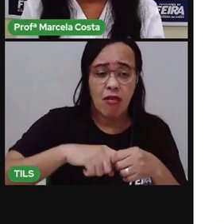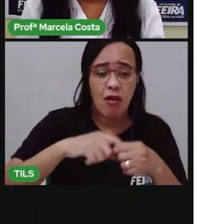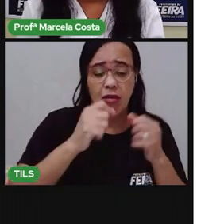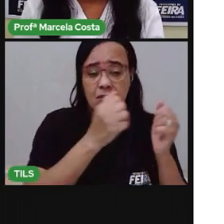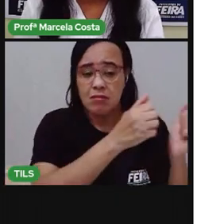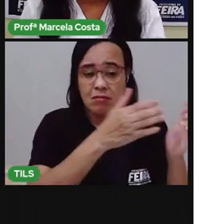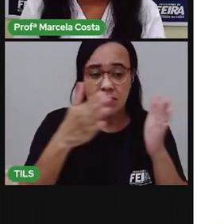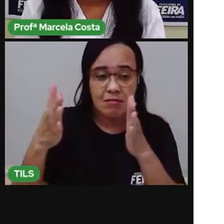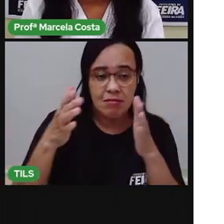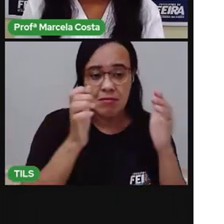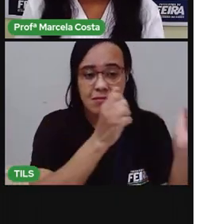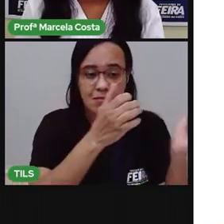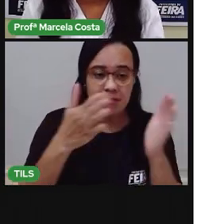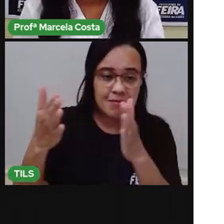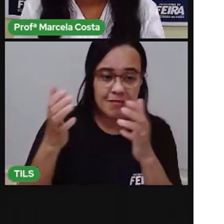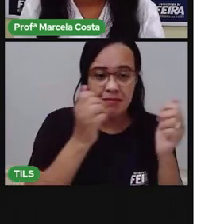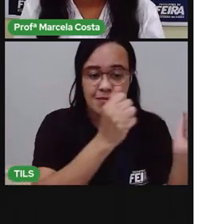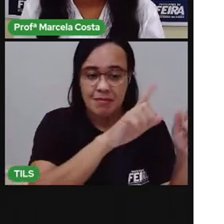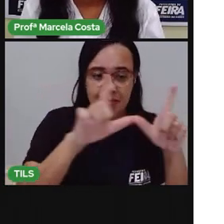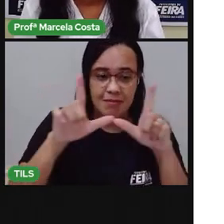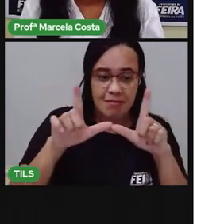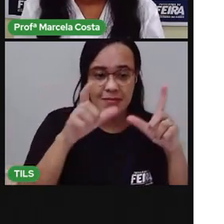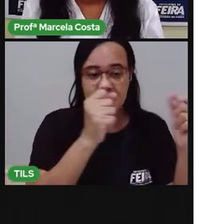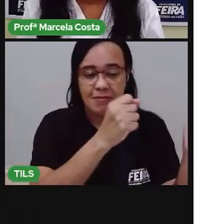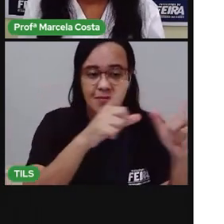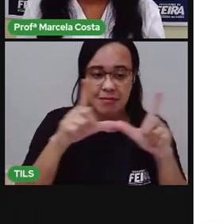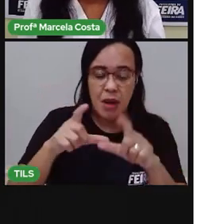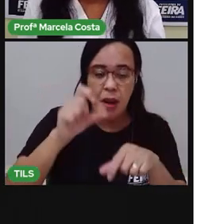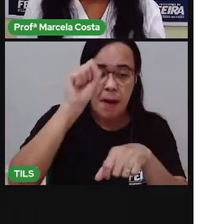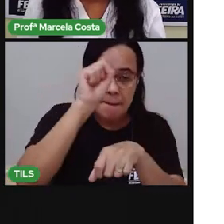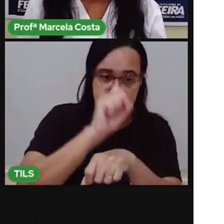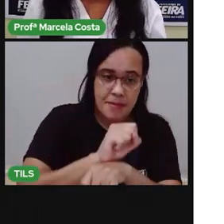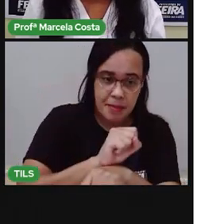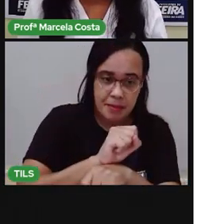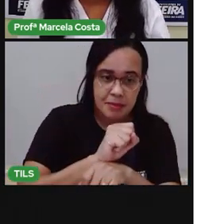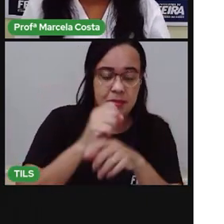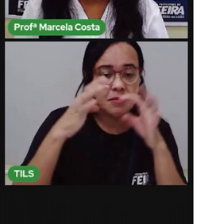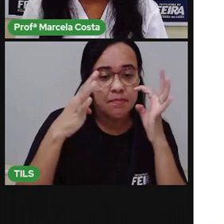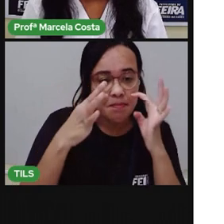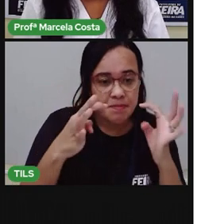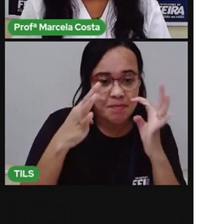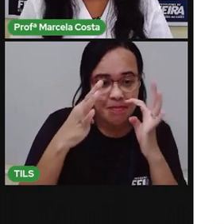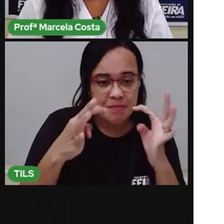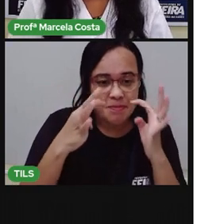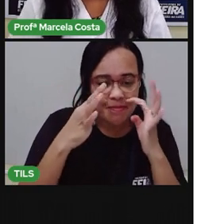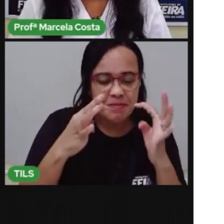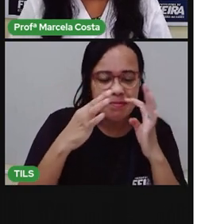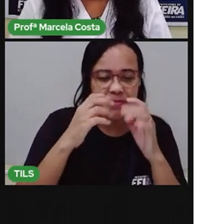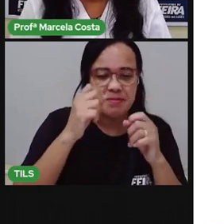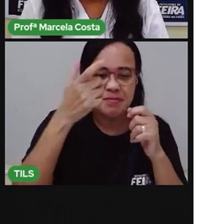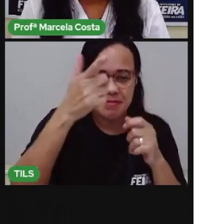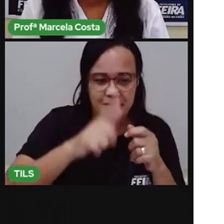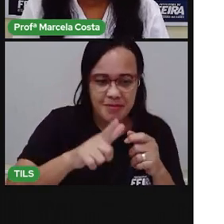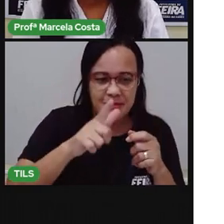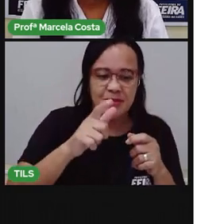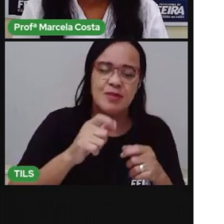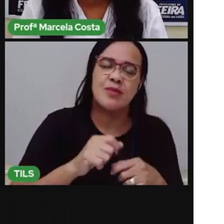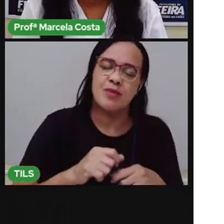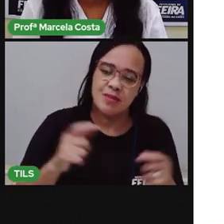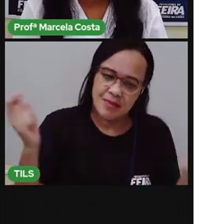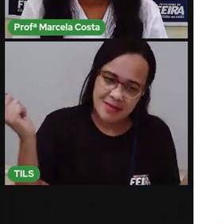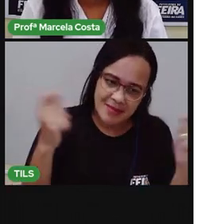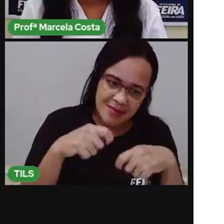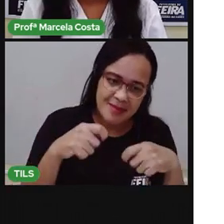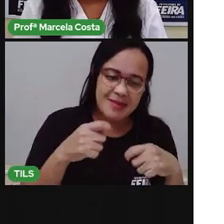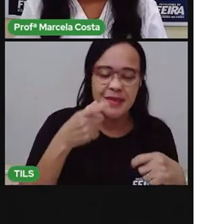aula. Nesse momento, dá uma pausa e aí você vai conseguir acompanhar a